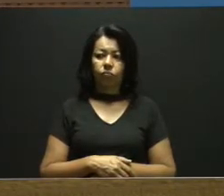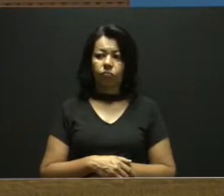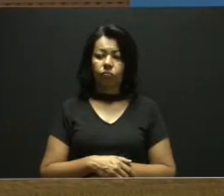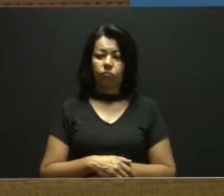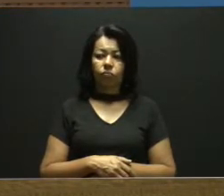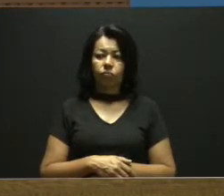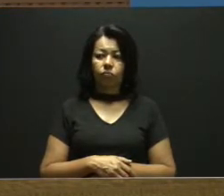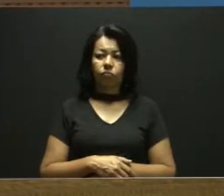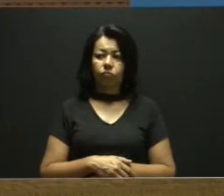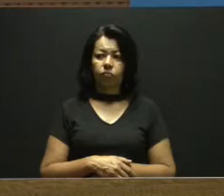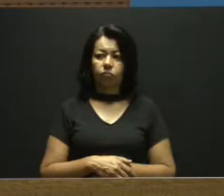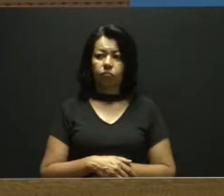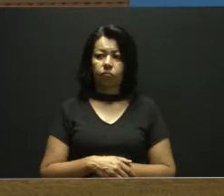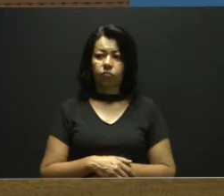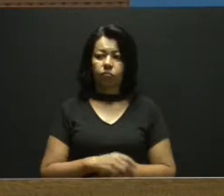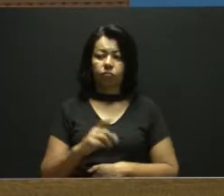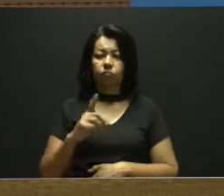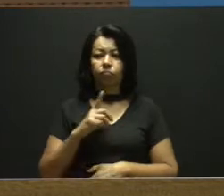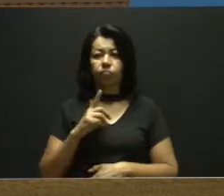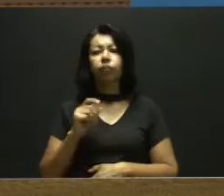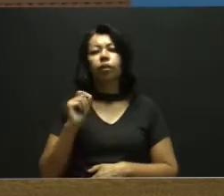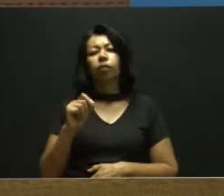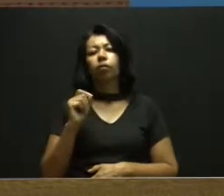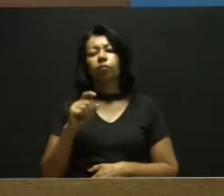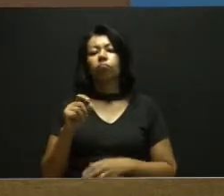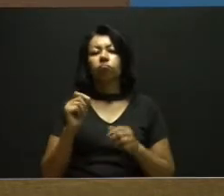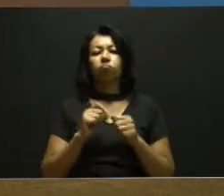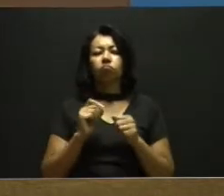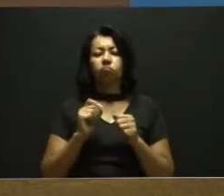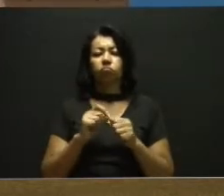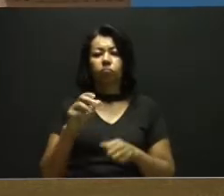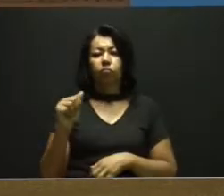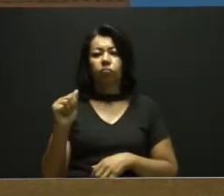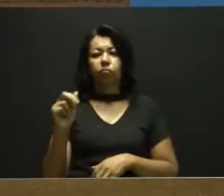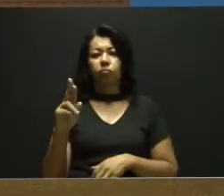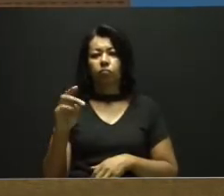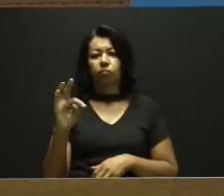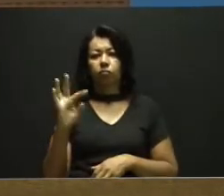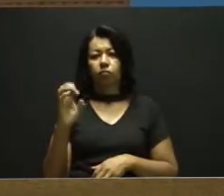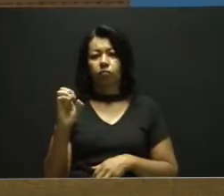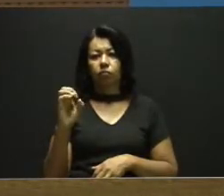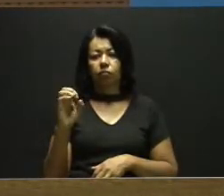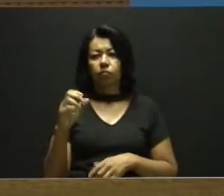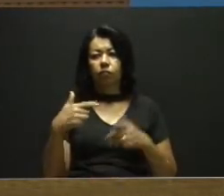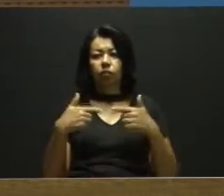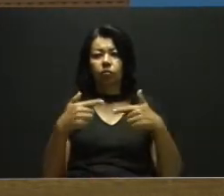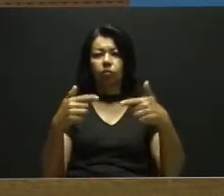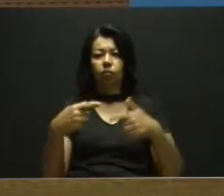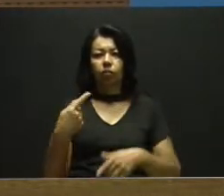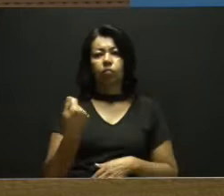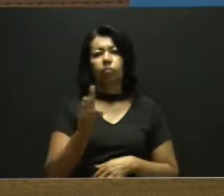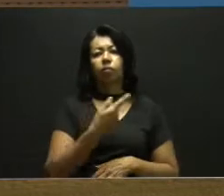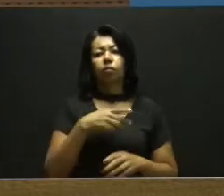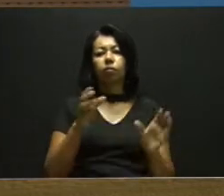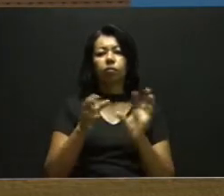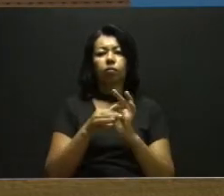que dedicaram a arte que lutaram por nossa liberdade